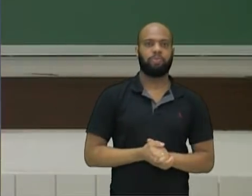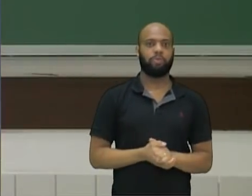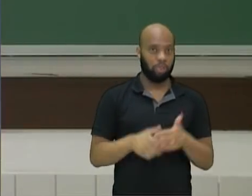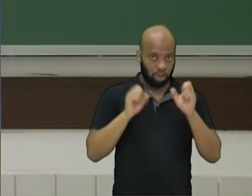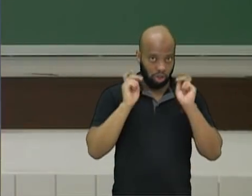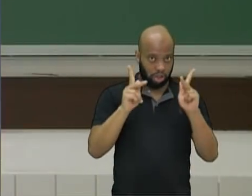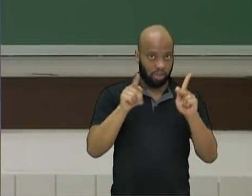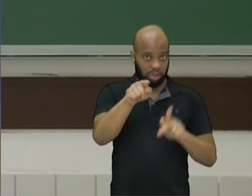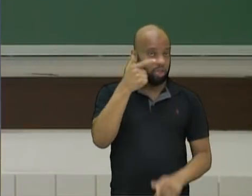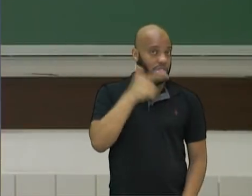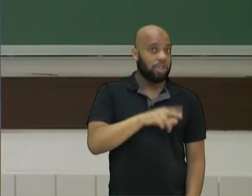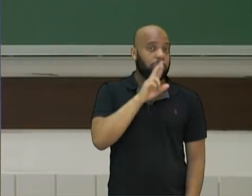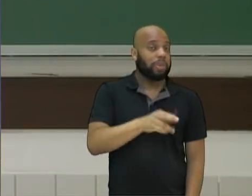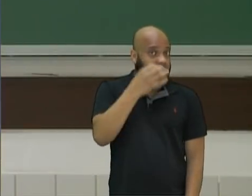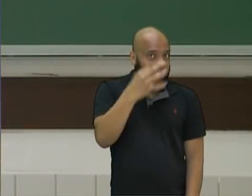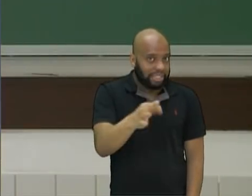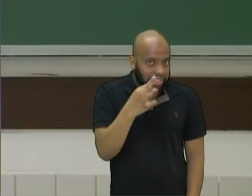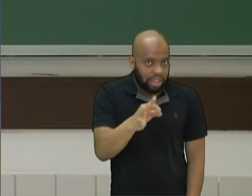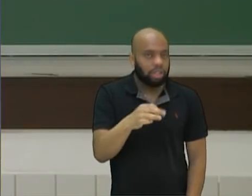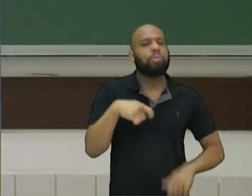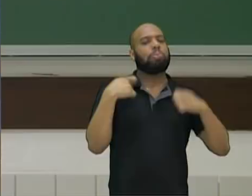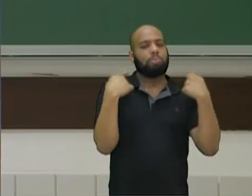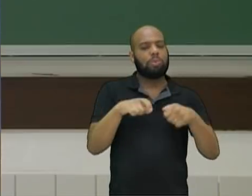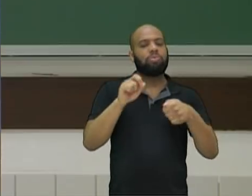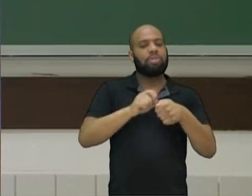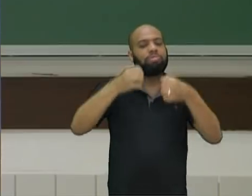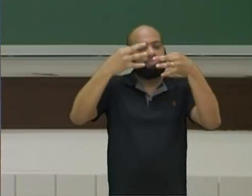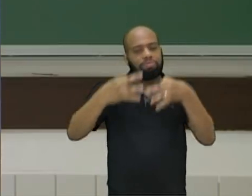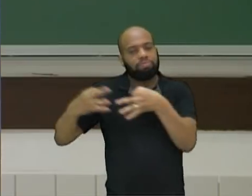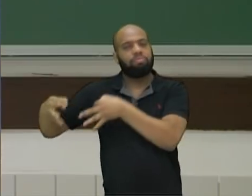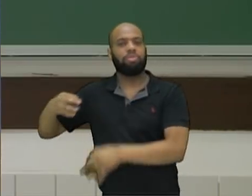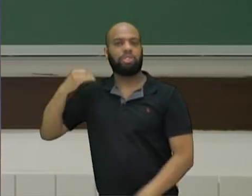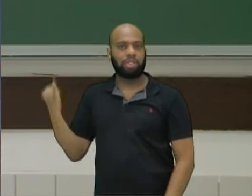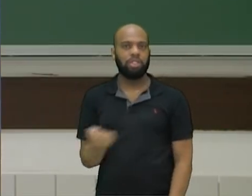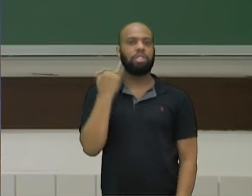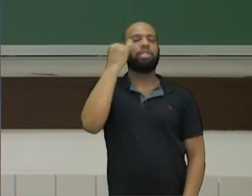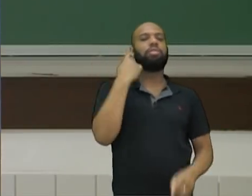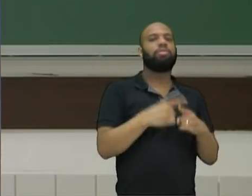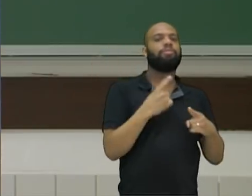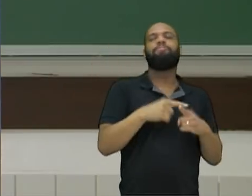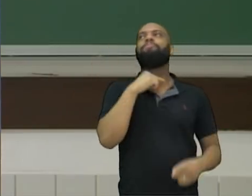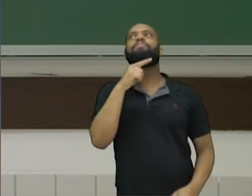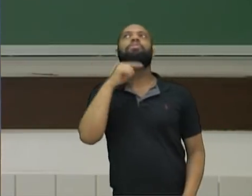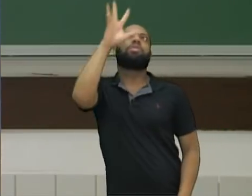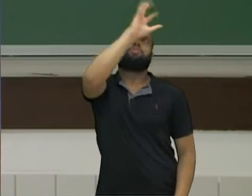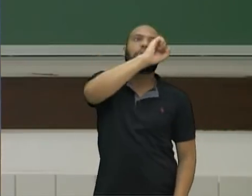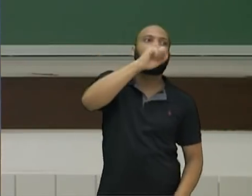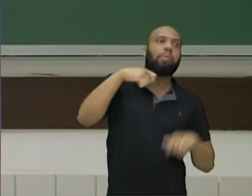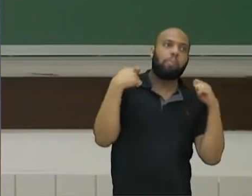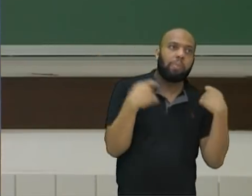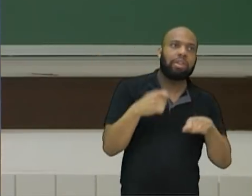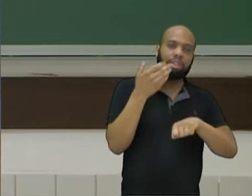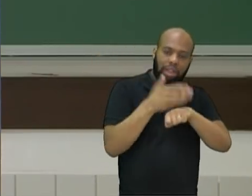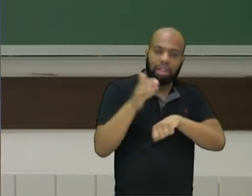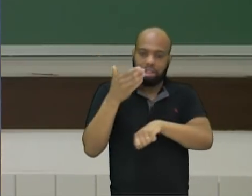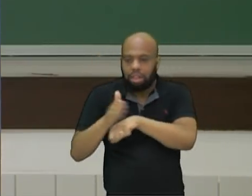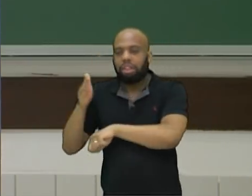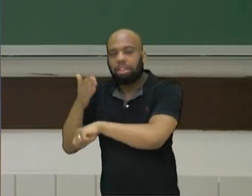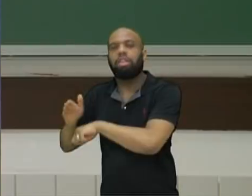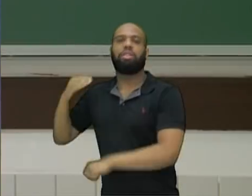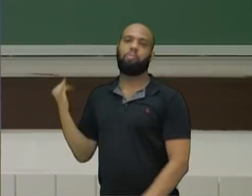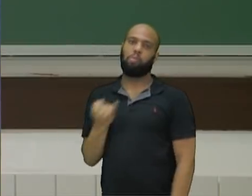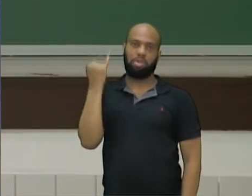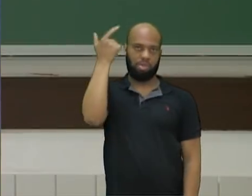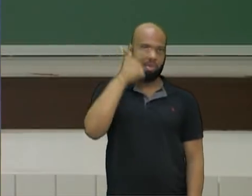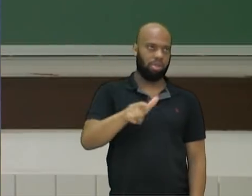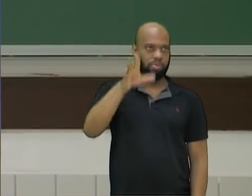Espero que você tenha acertado aí em casa, né? Não deixe de fazer, que é importante, né? Ninguém vai conseguir aprender se não praticar. Então, a gente tem que praticar para